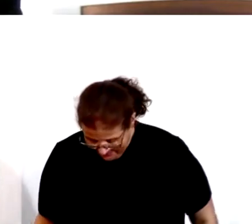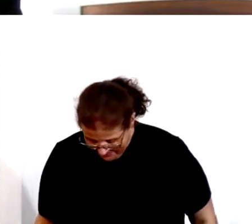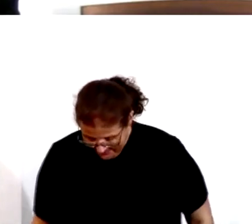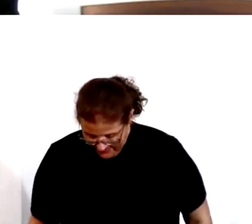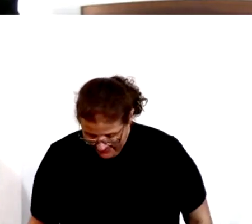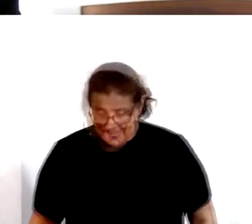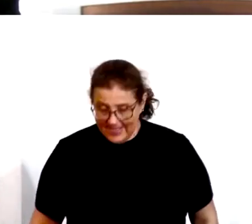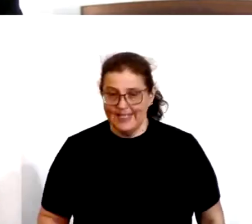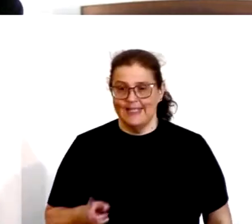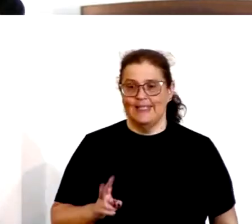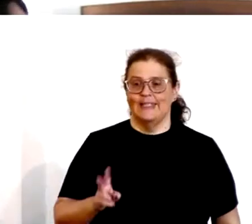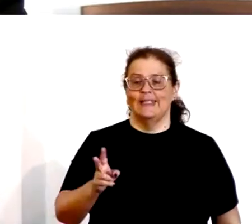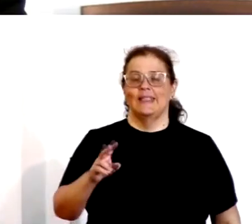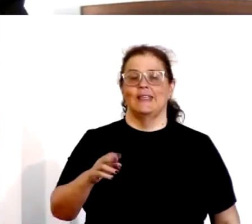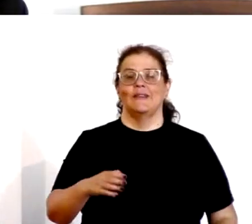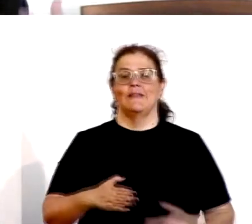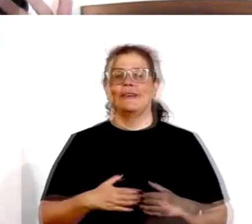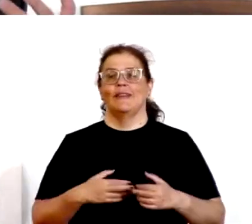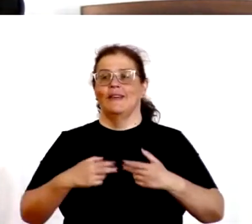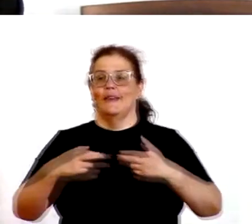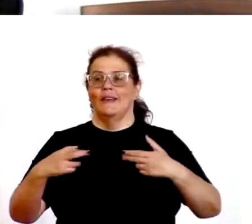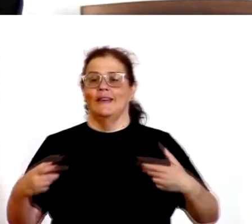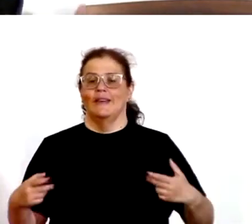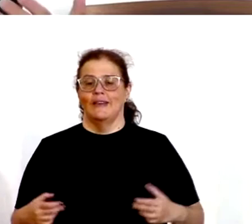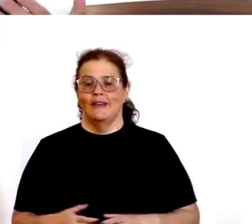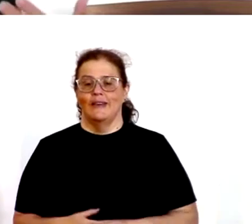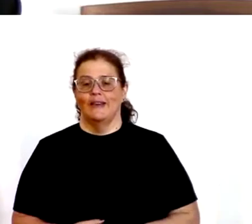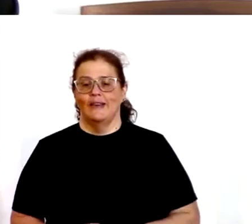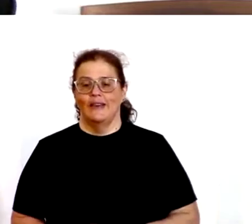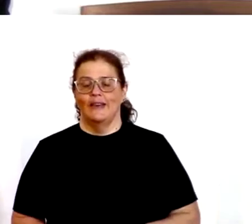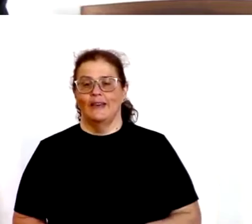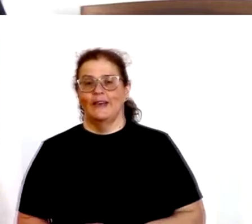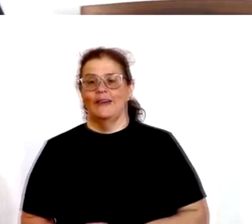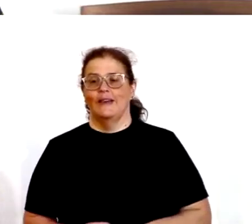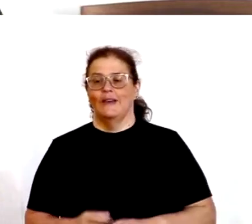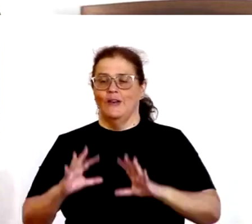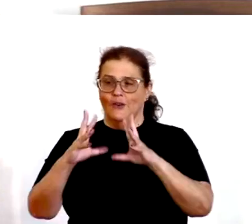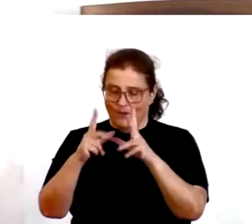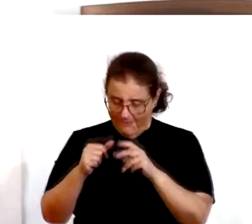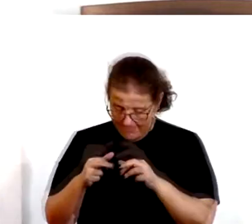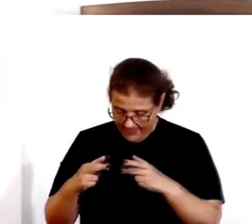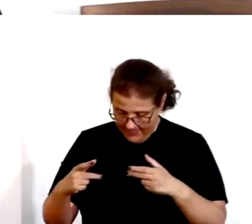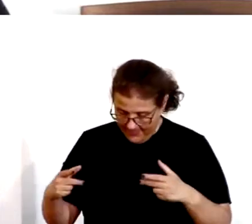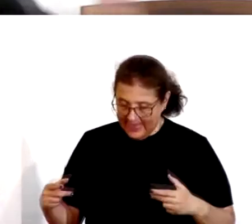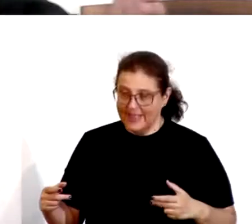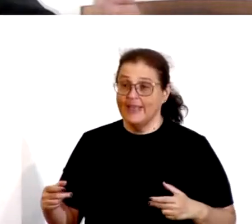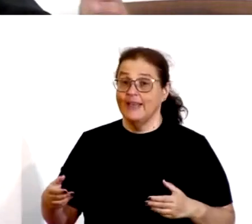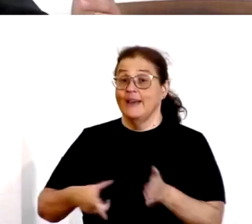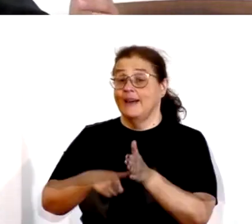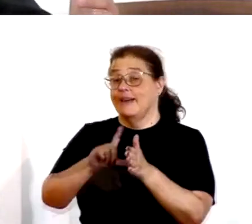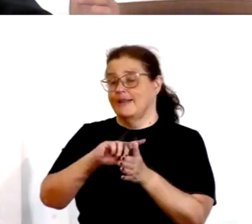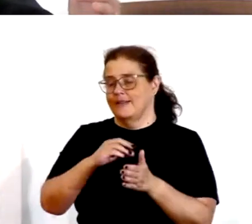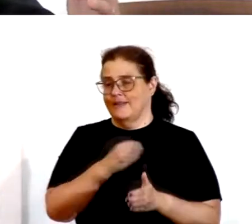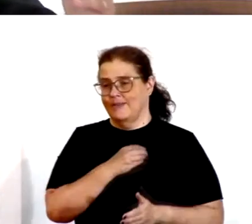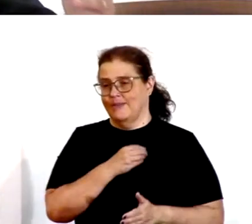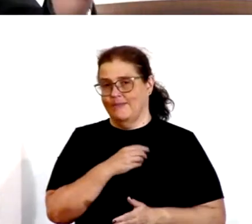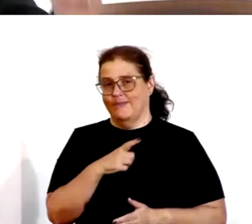esses hábitos que vão substituir aqueles que eram pecaminosos. E aí ele vai